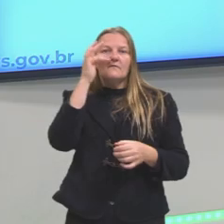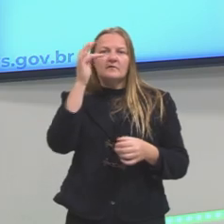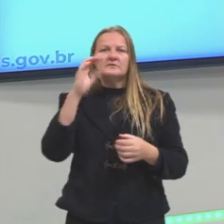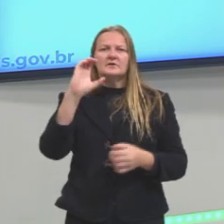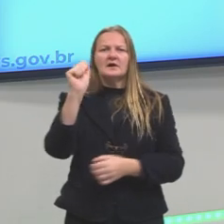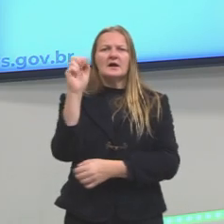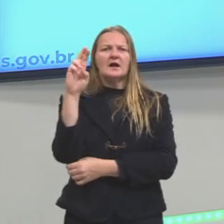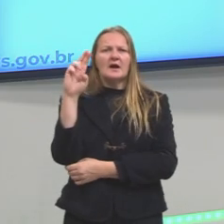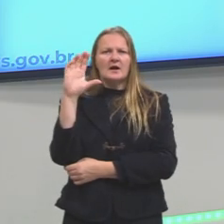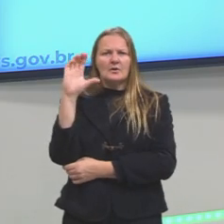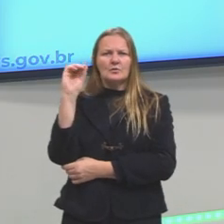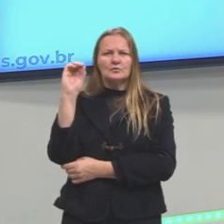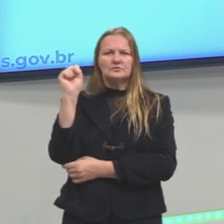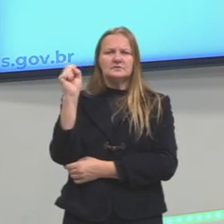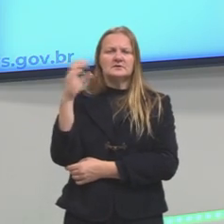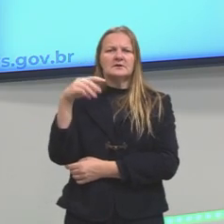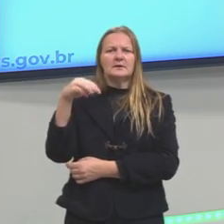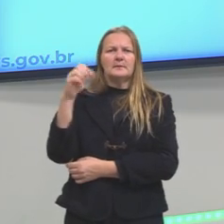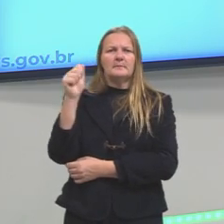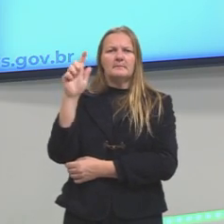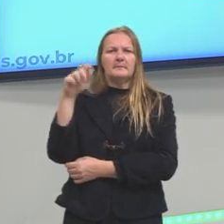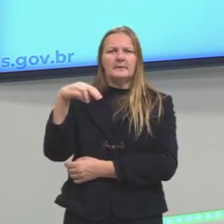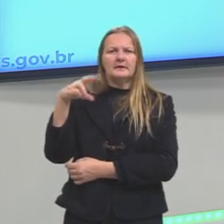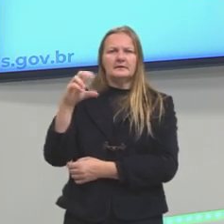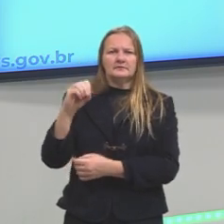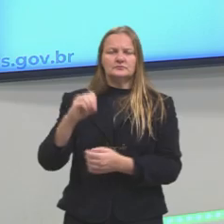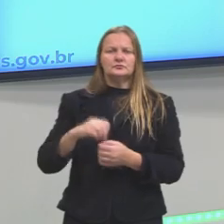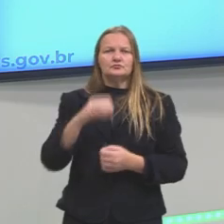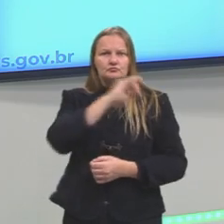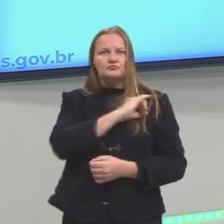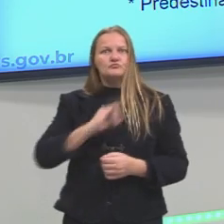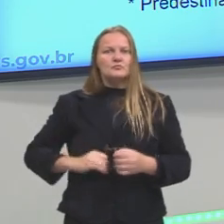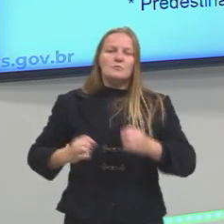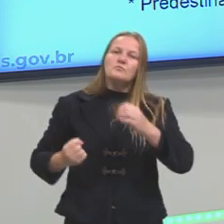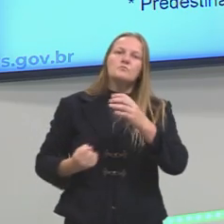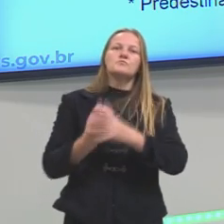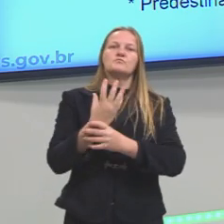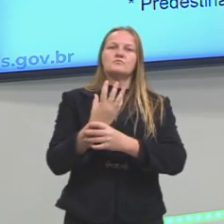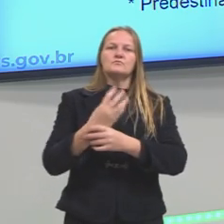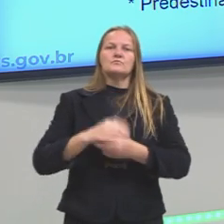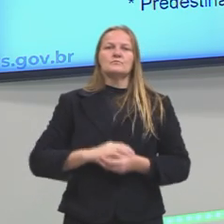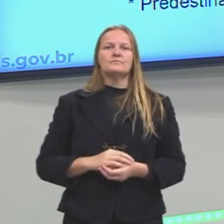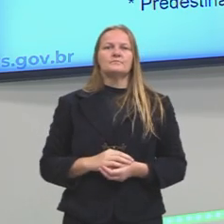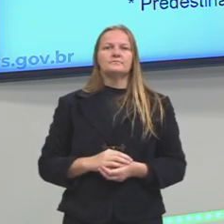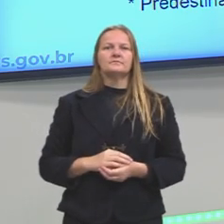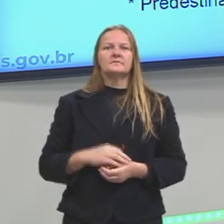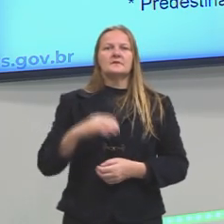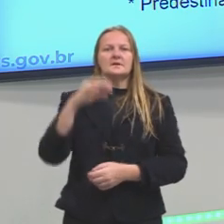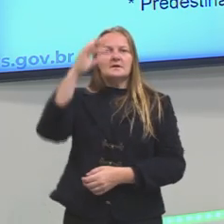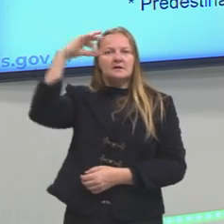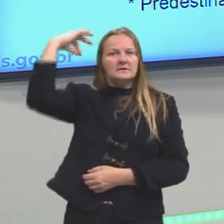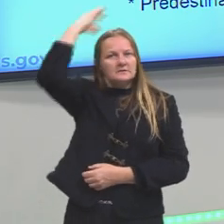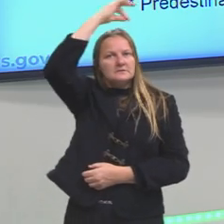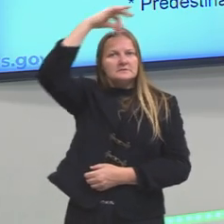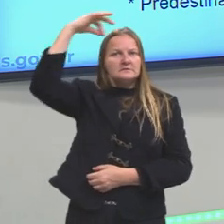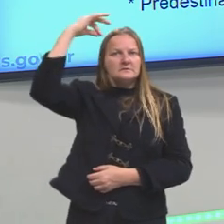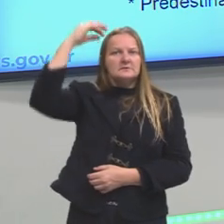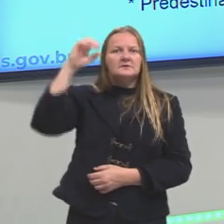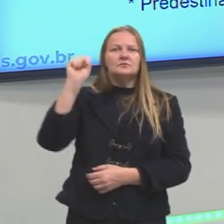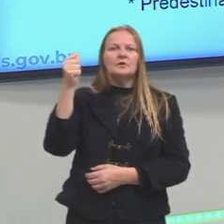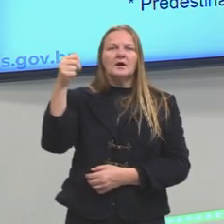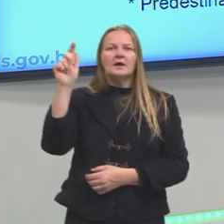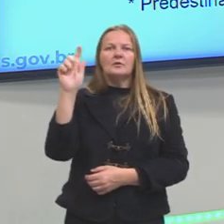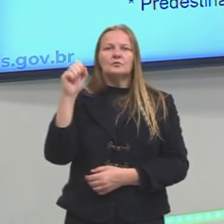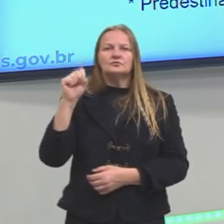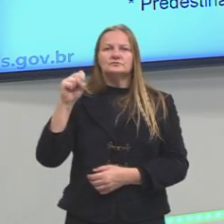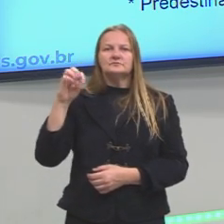Carlos Magno constrói o seu império A partir dessa relação o Santo Agostinho Santo Agostinho